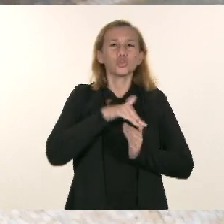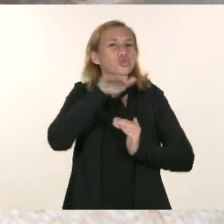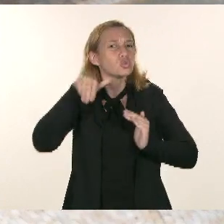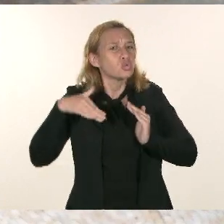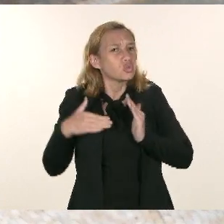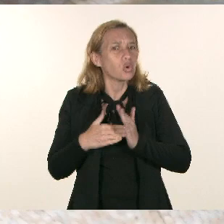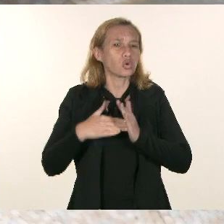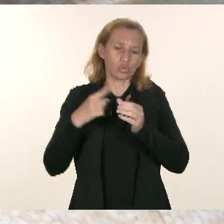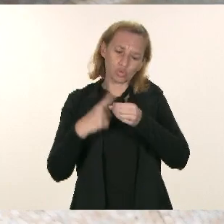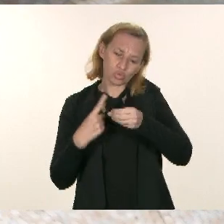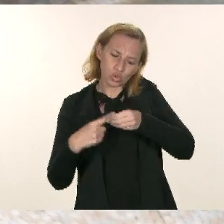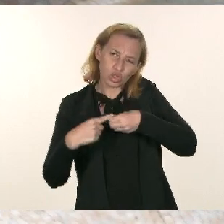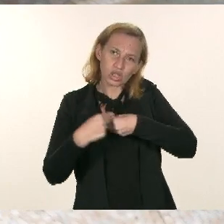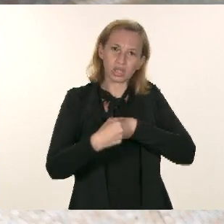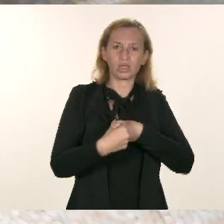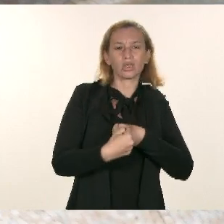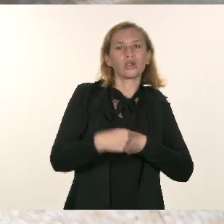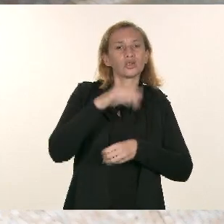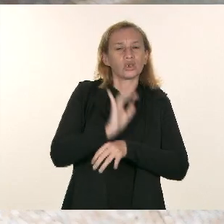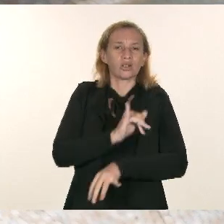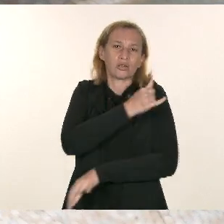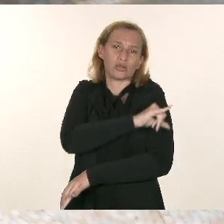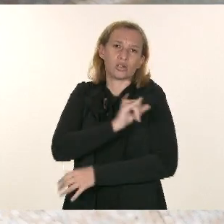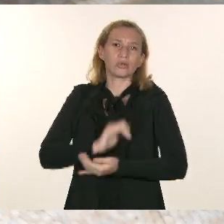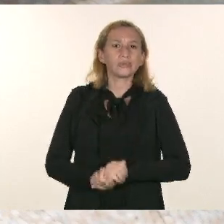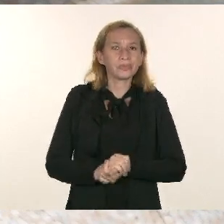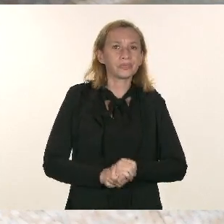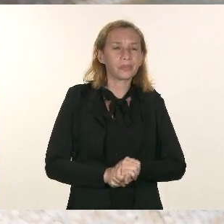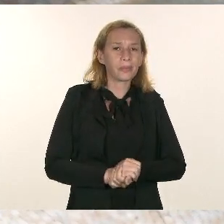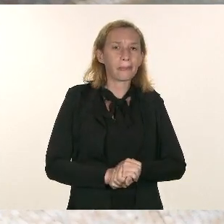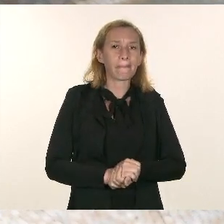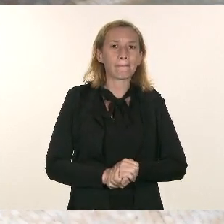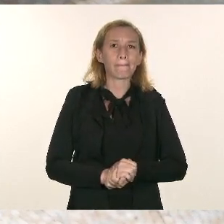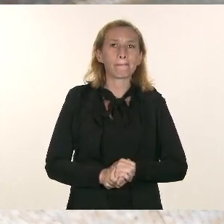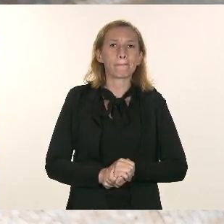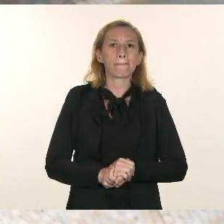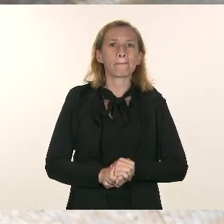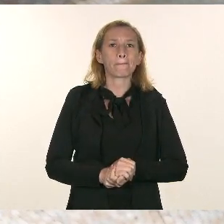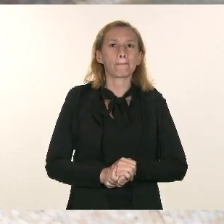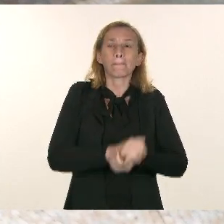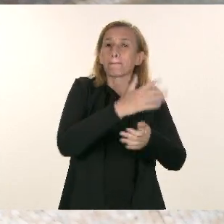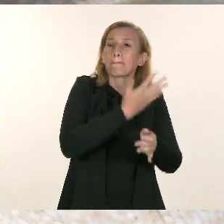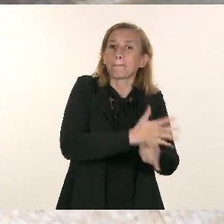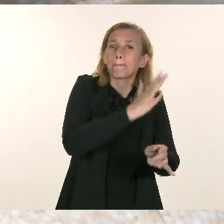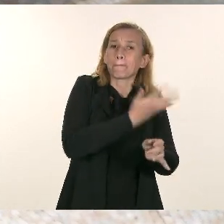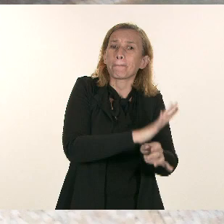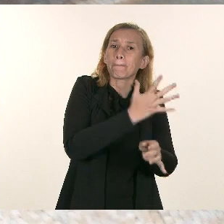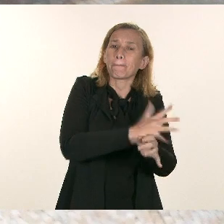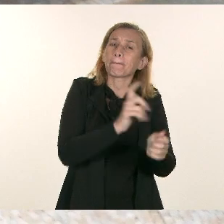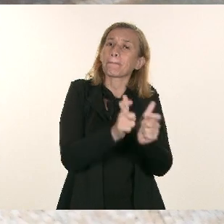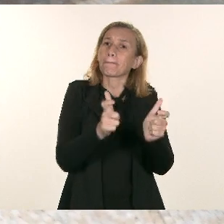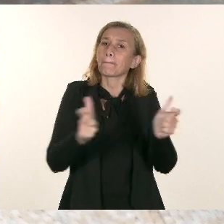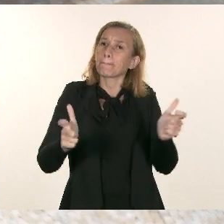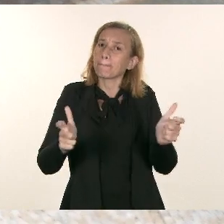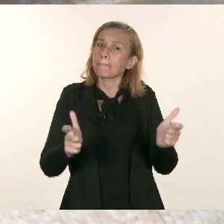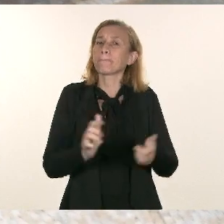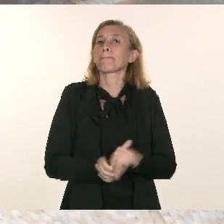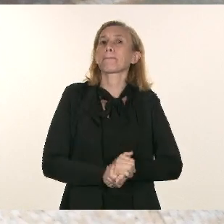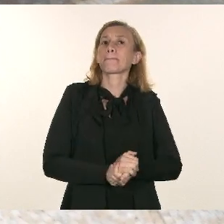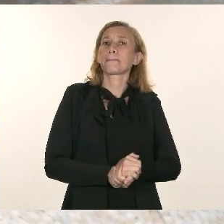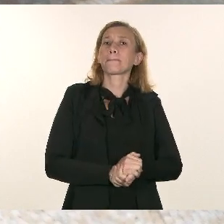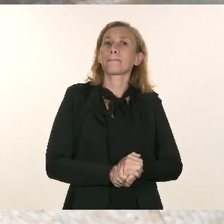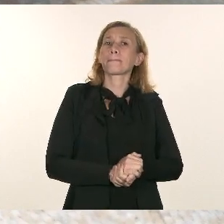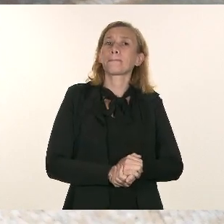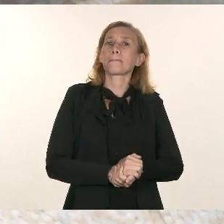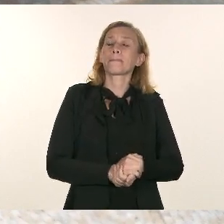todos os municípios do Estado do Rio de Janeiro, que façam um grande treinamento, que implante os